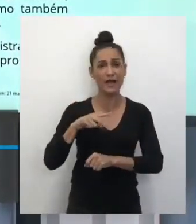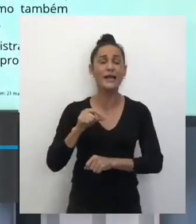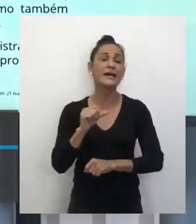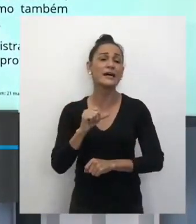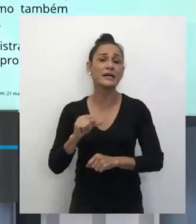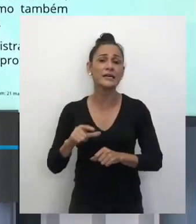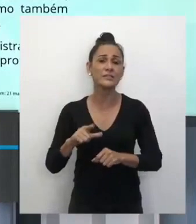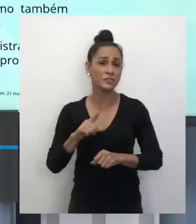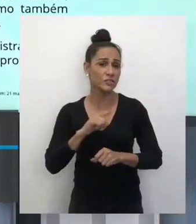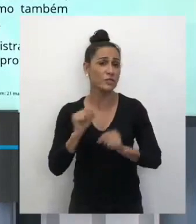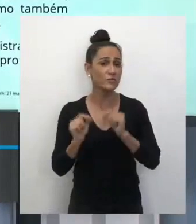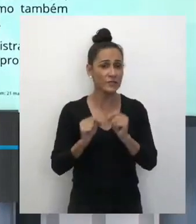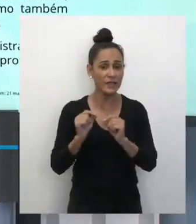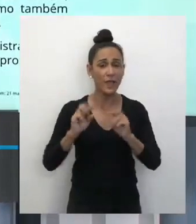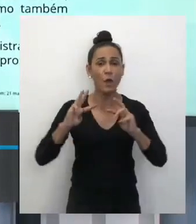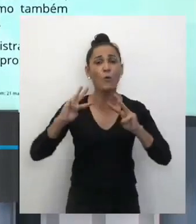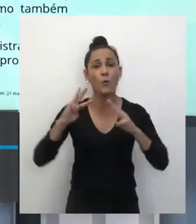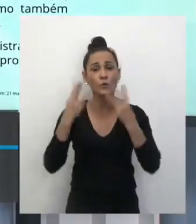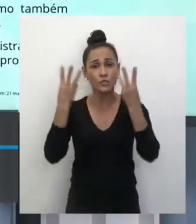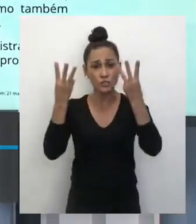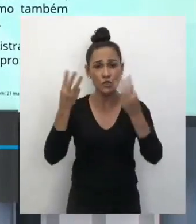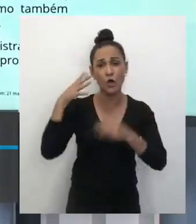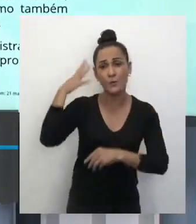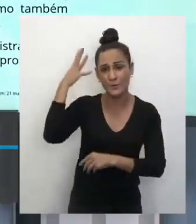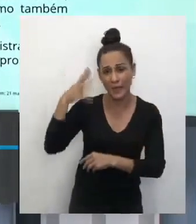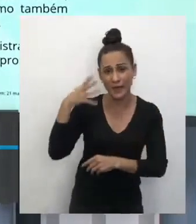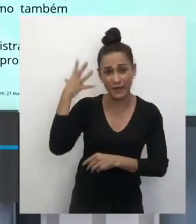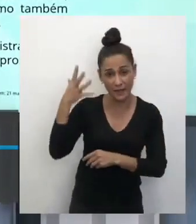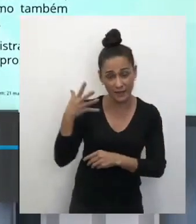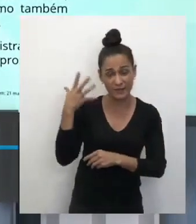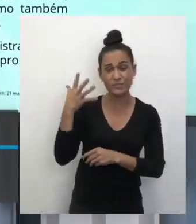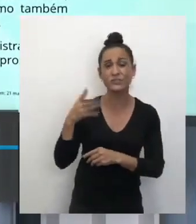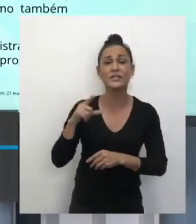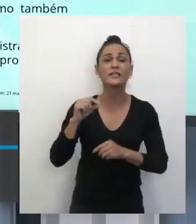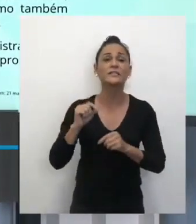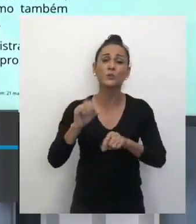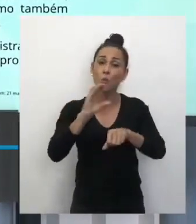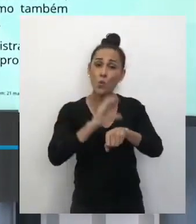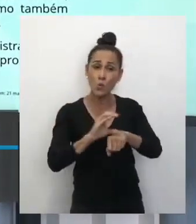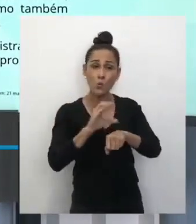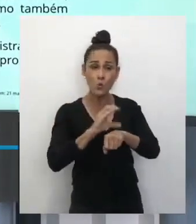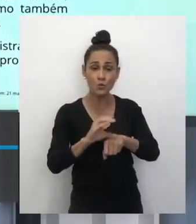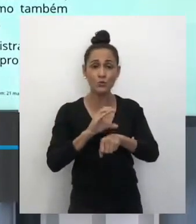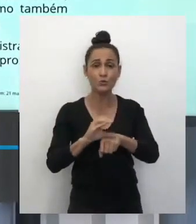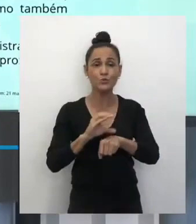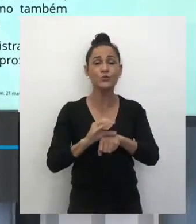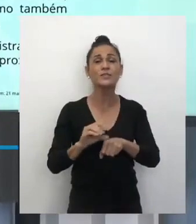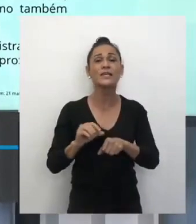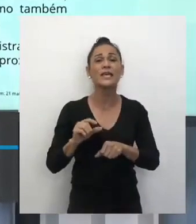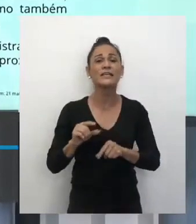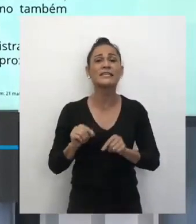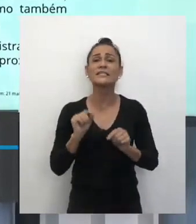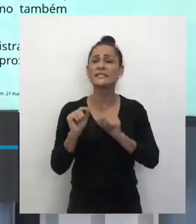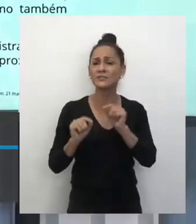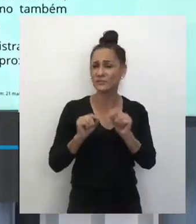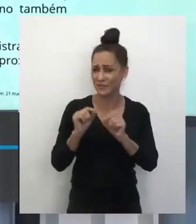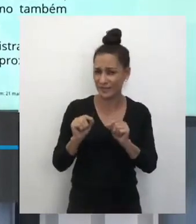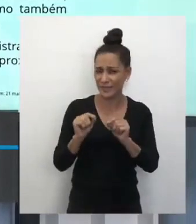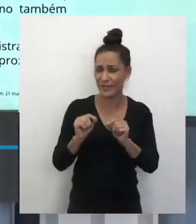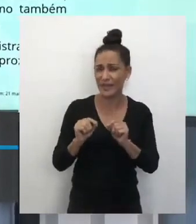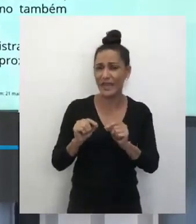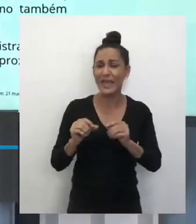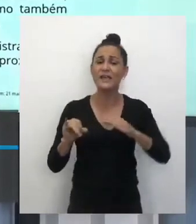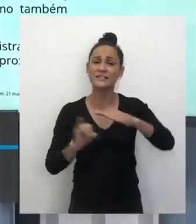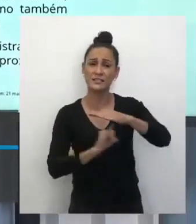tem aí workshops, palestras, né, que são formas, né, cursos, que são formas que essas